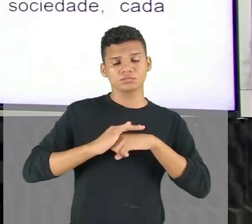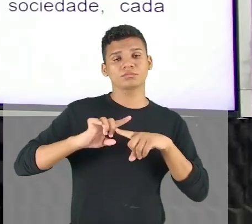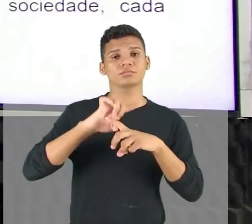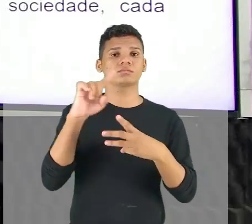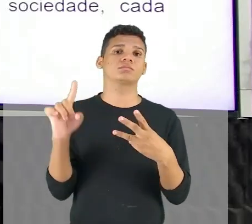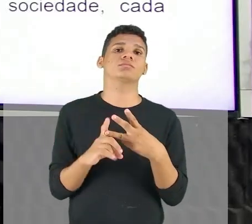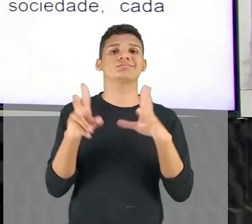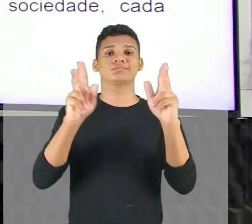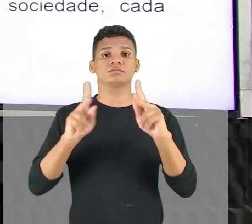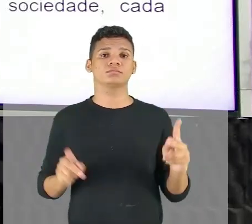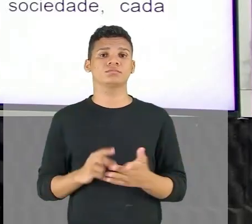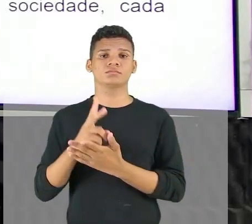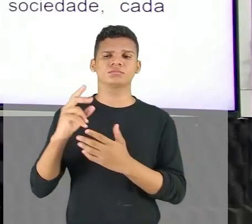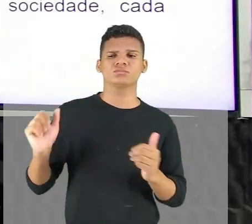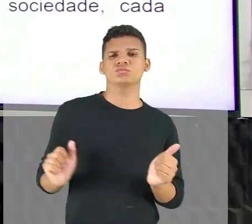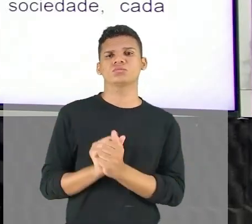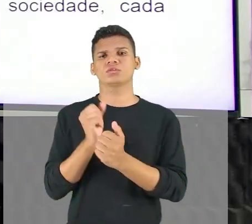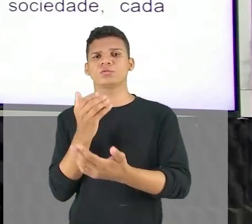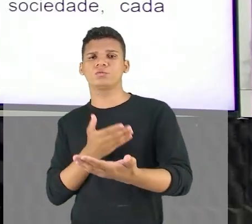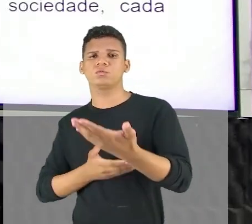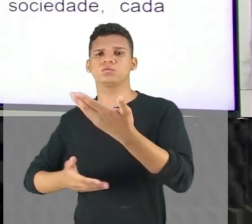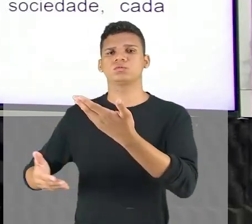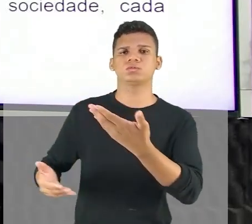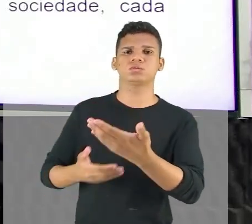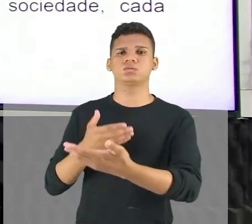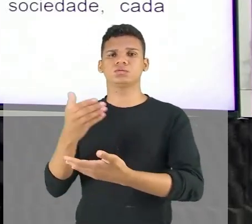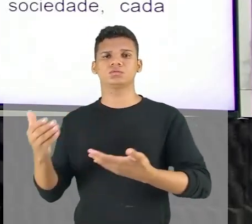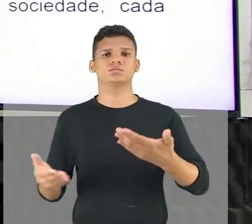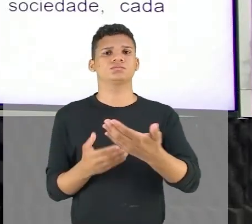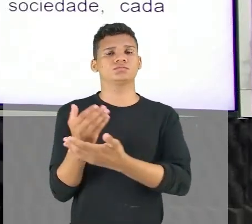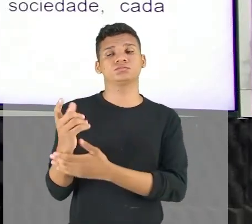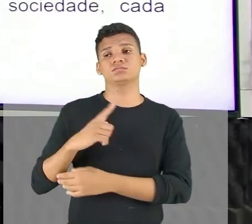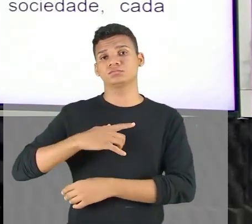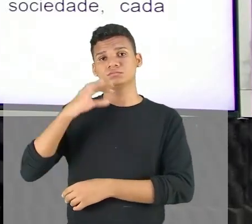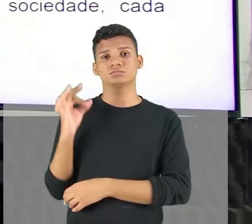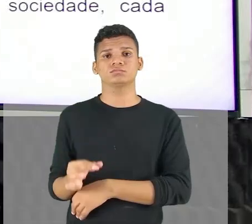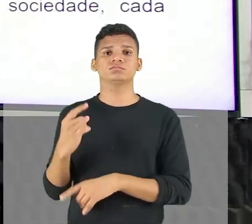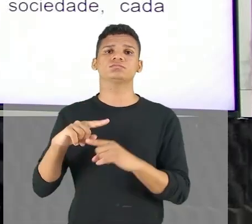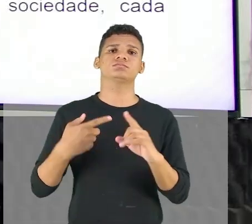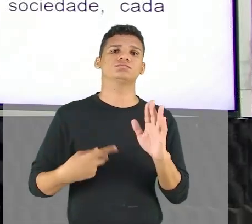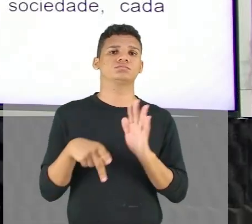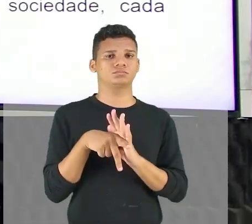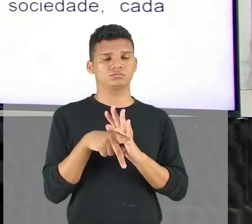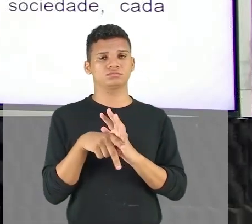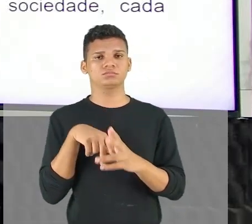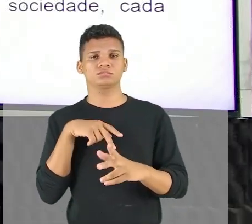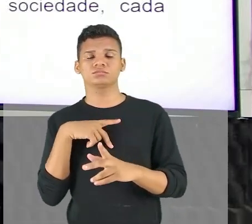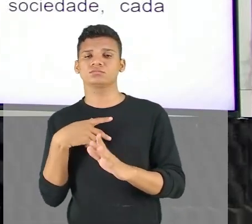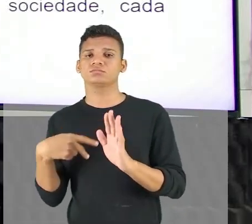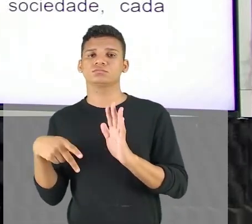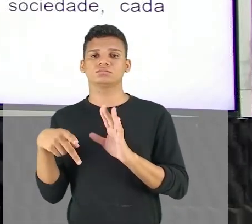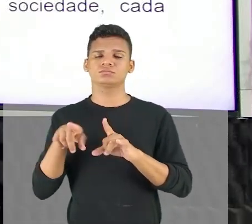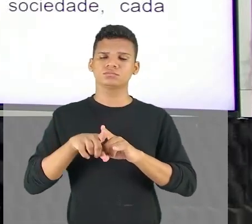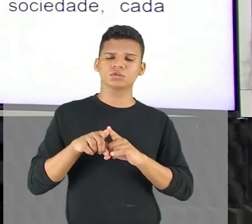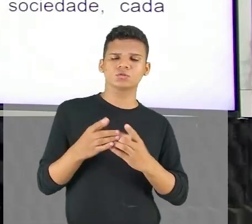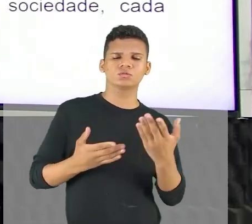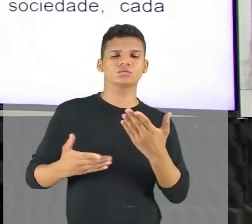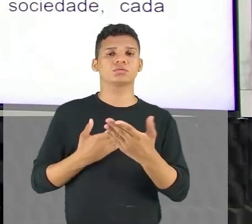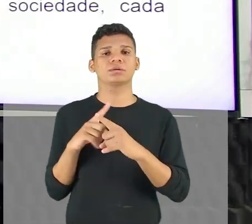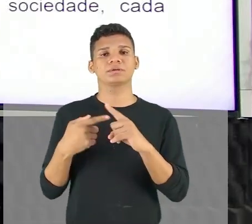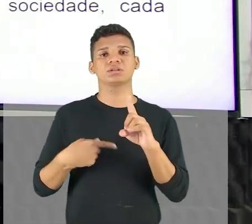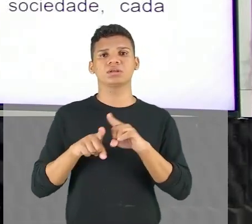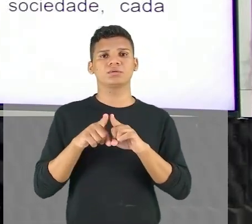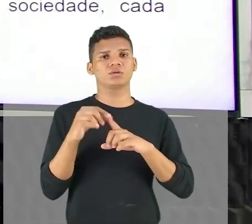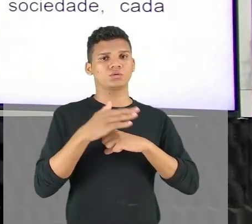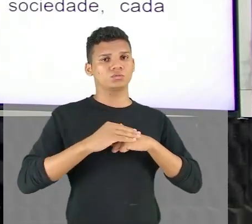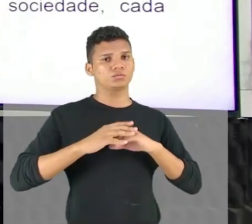paz, umas com outras, gozando garantidamente das propriedades que tiverem e desfrutando de maior